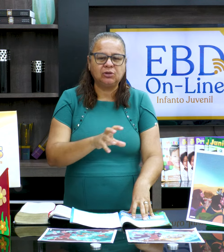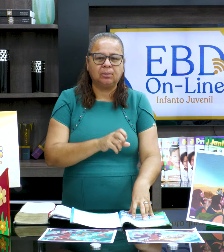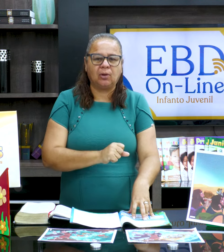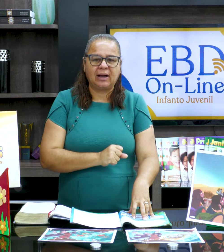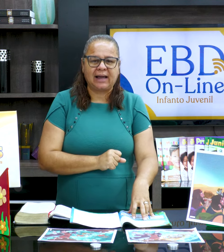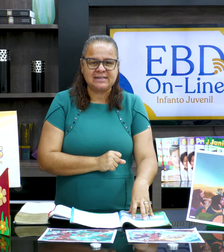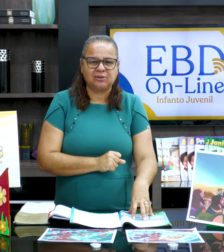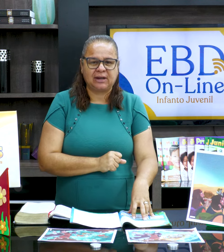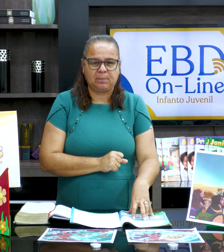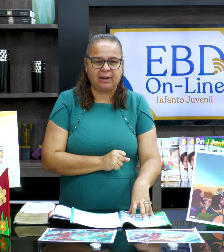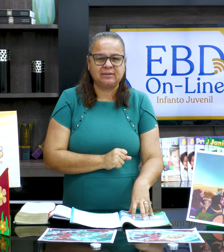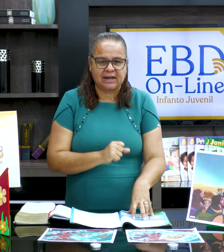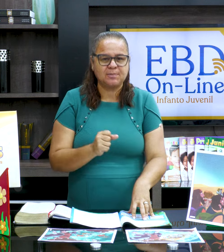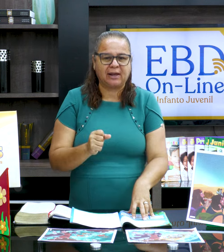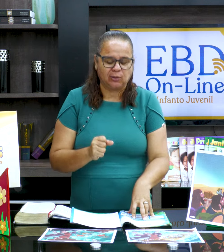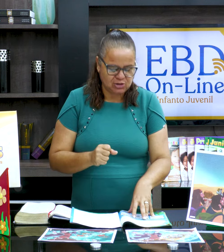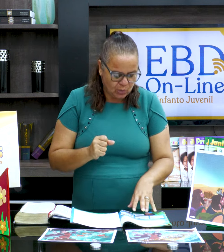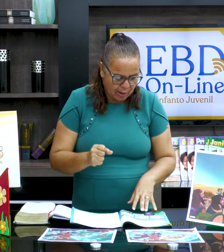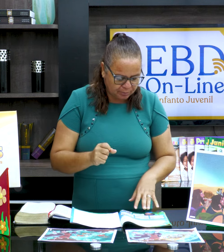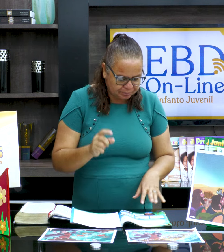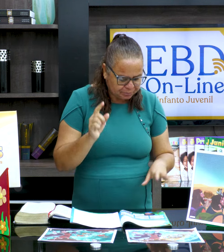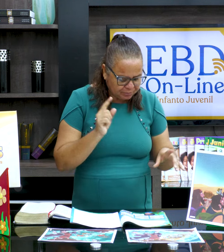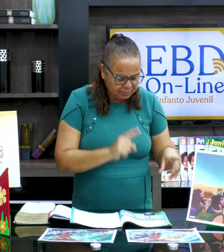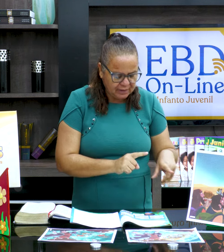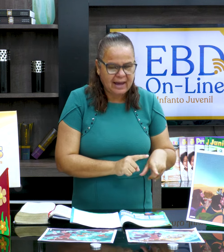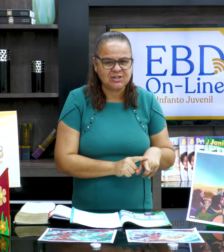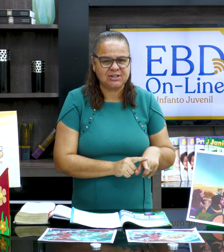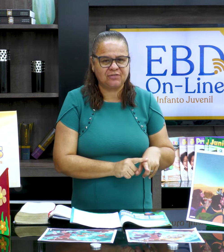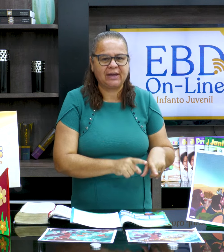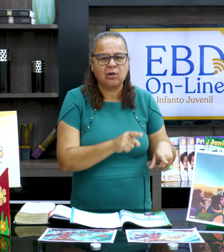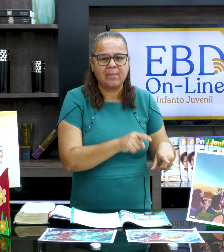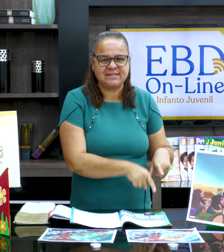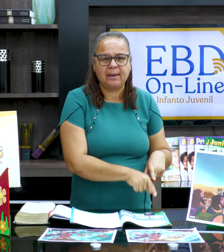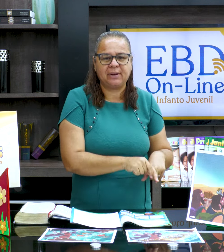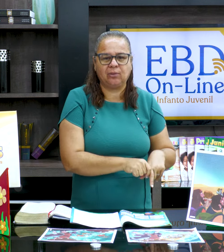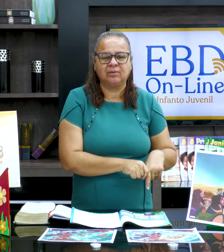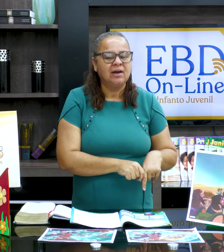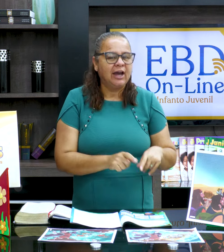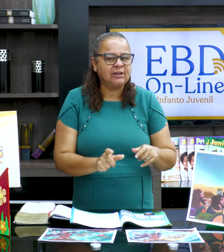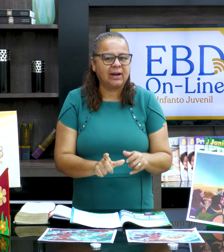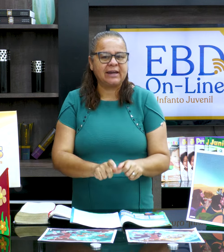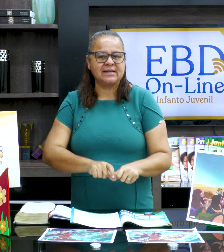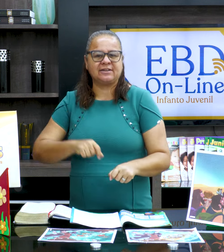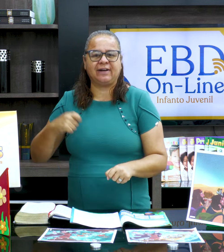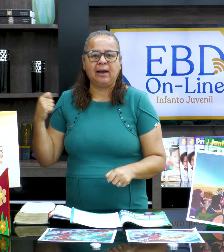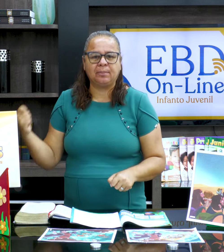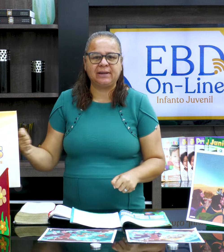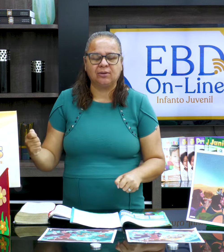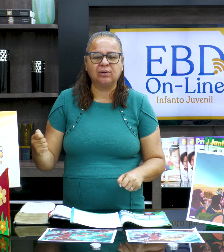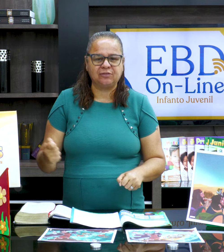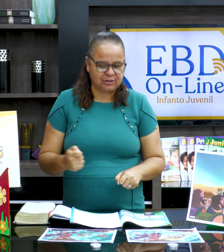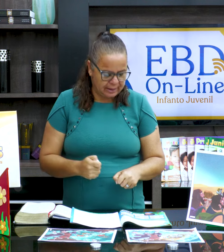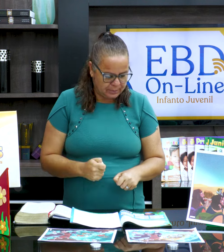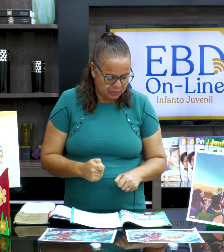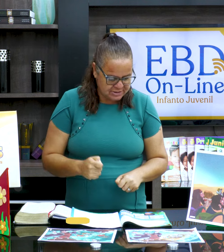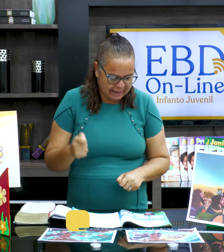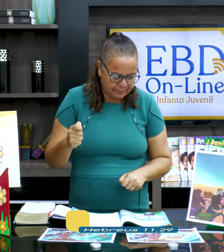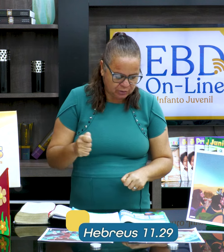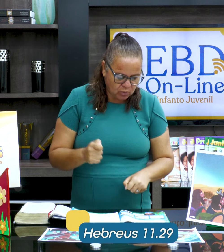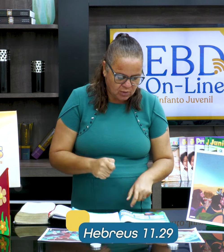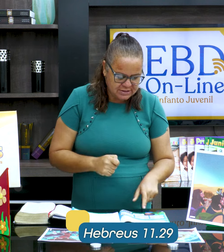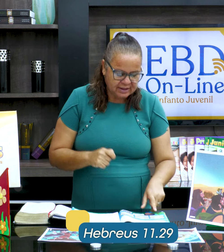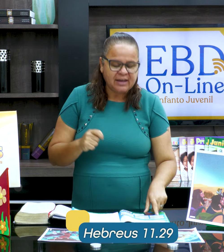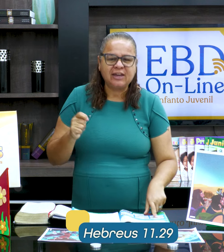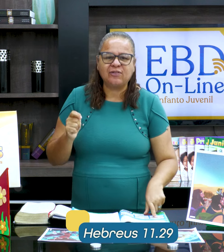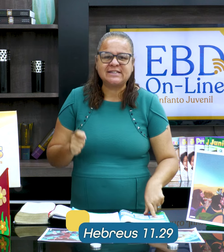didática muito boa que a lição traz para nós qual a gente vê que começa em Hebreu então a criança vai abrir o livro de Hebreus